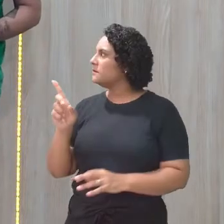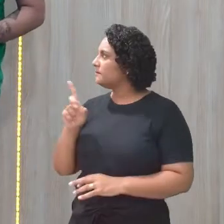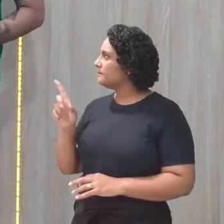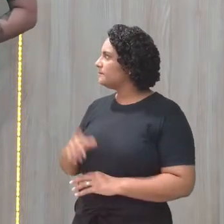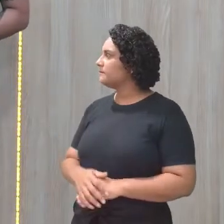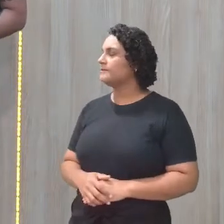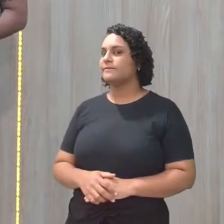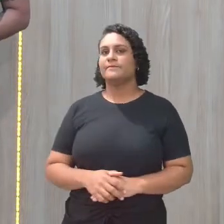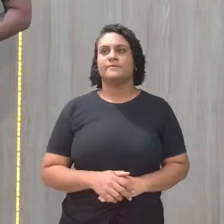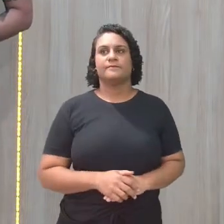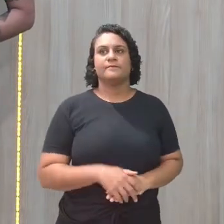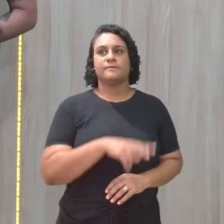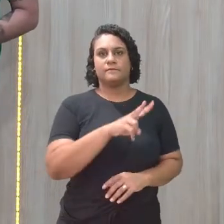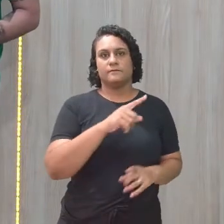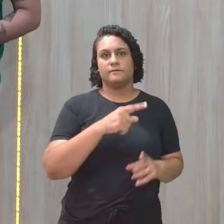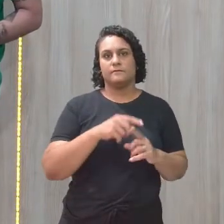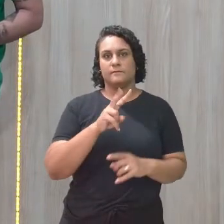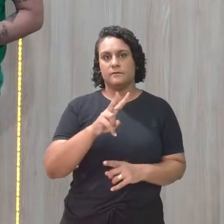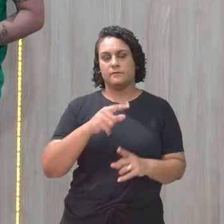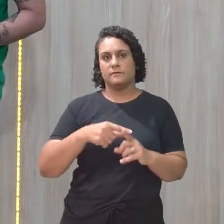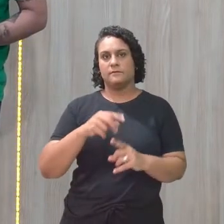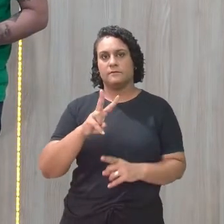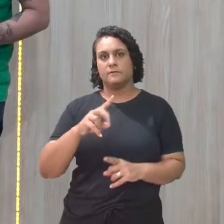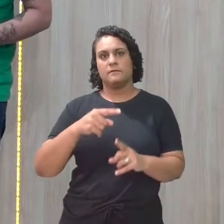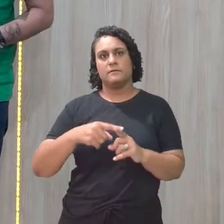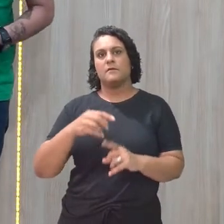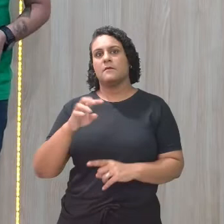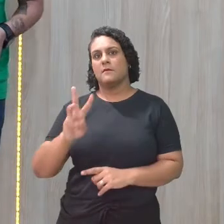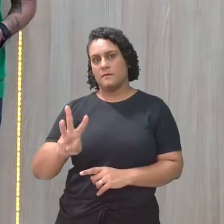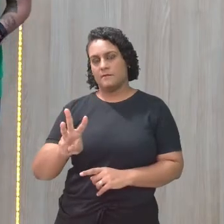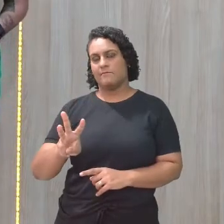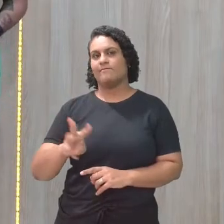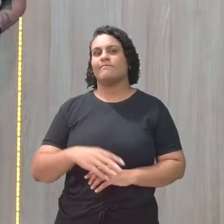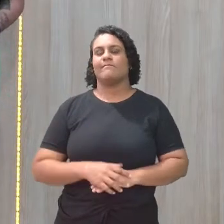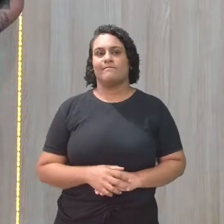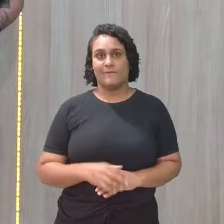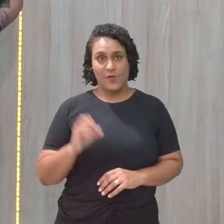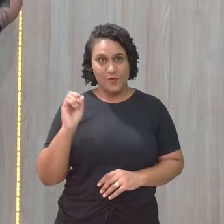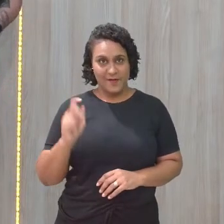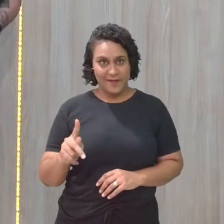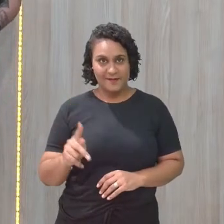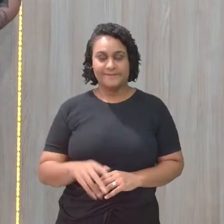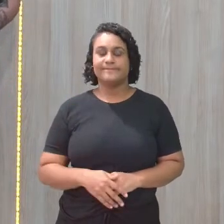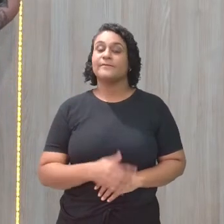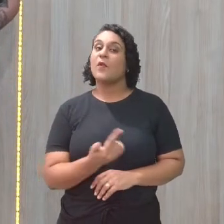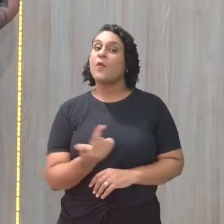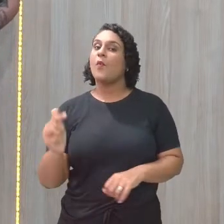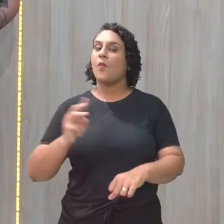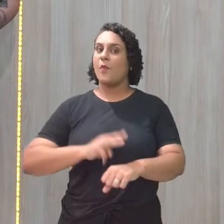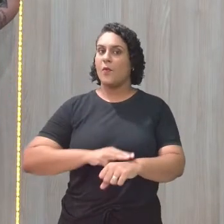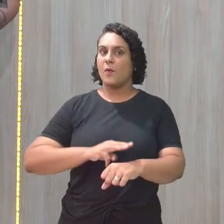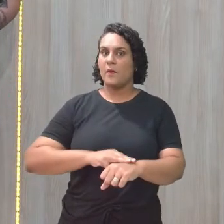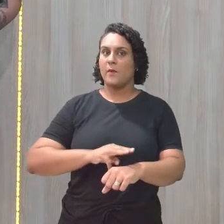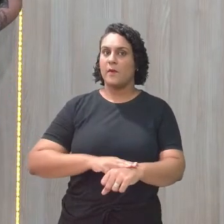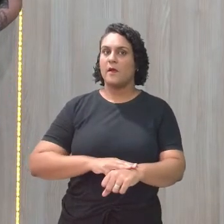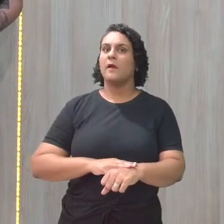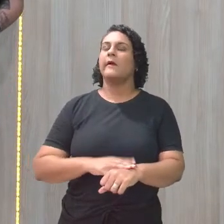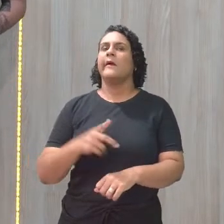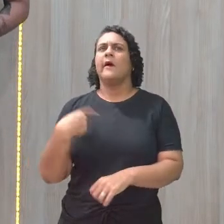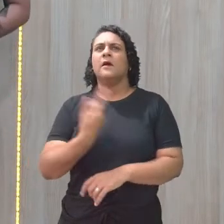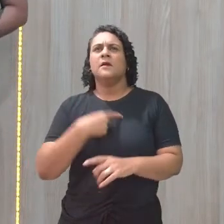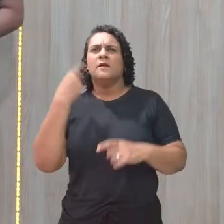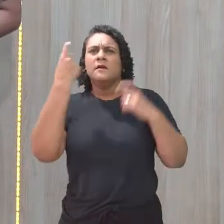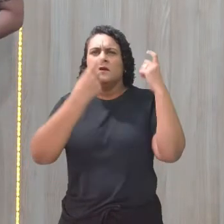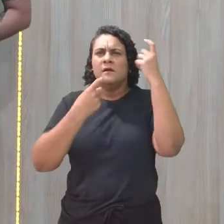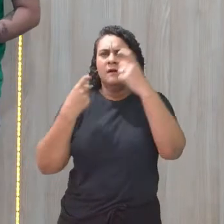números primos. 2 vezes 2 vezes 2 vezes 3, tá certo? No outro momento, né, Pedro, a gente se